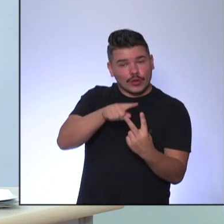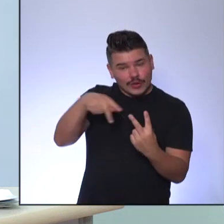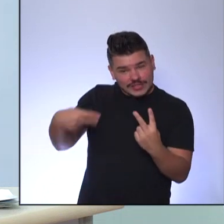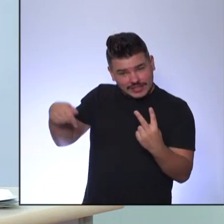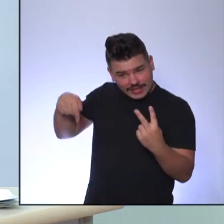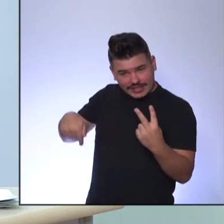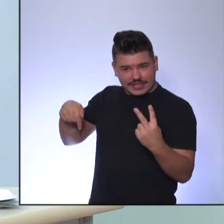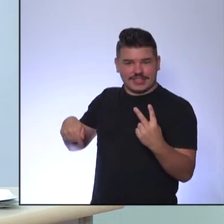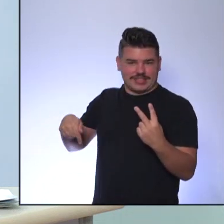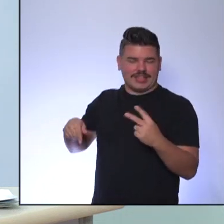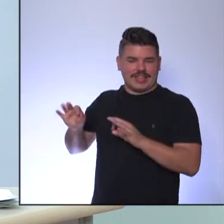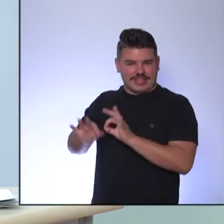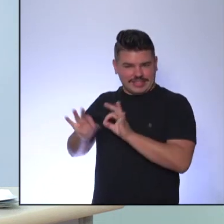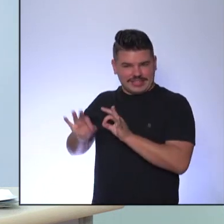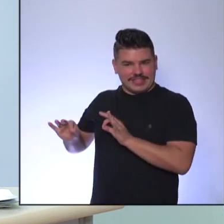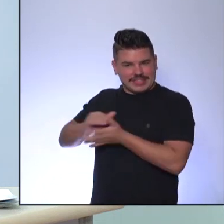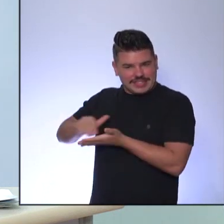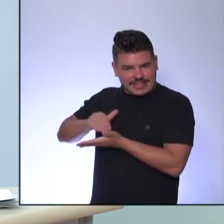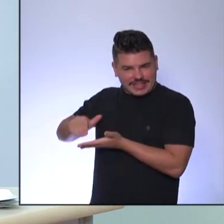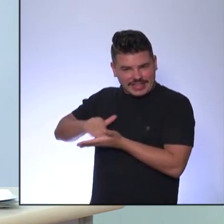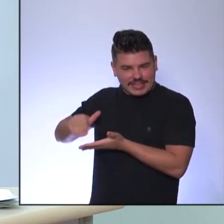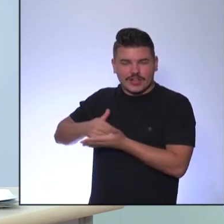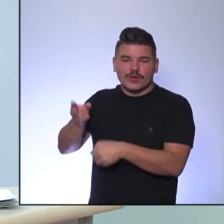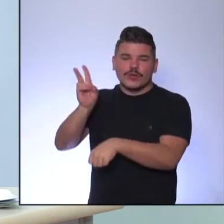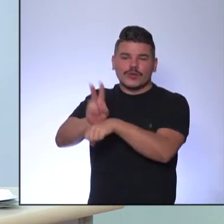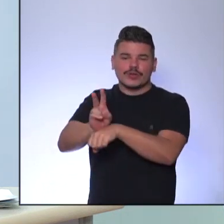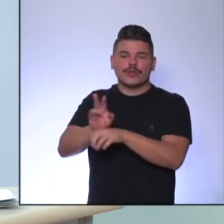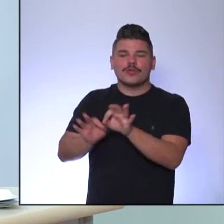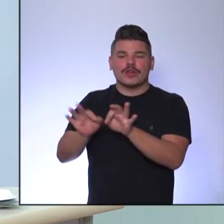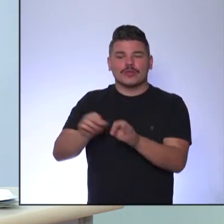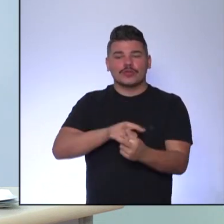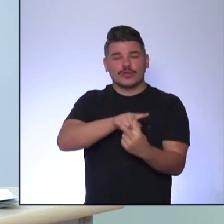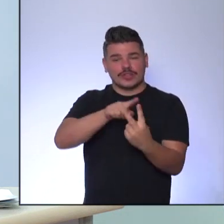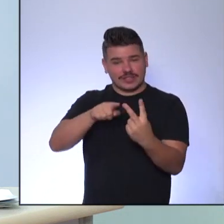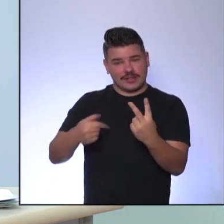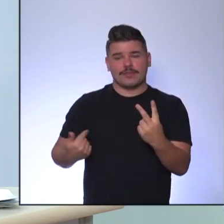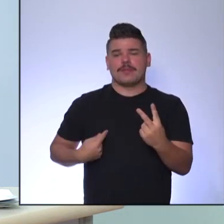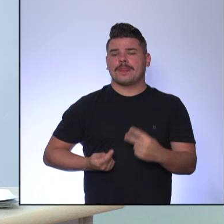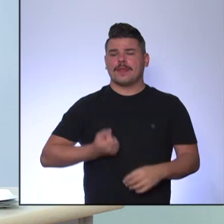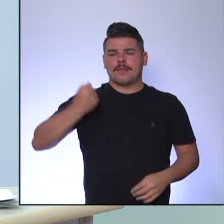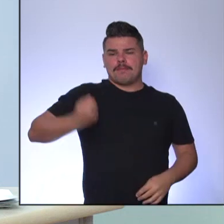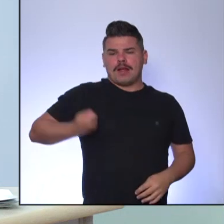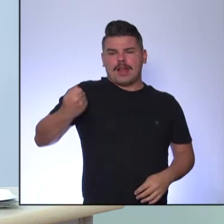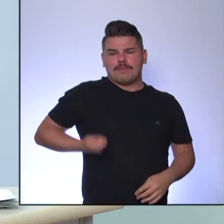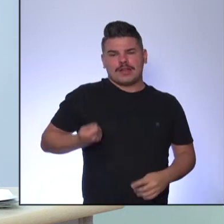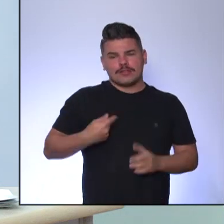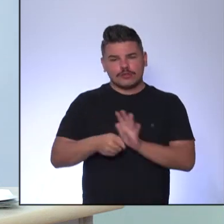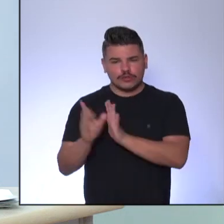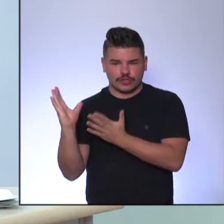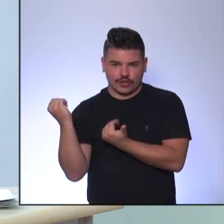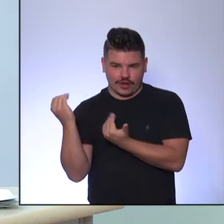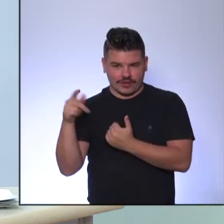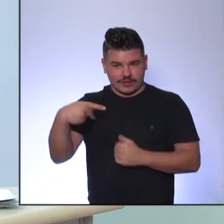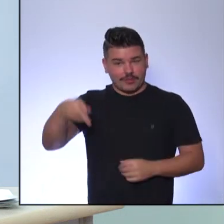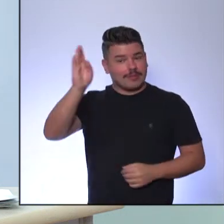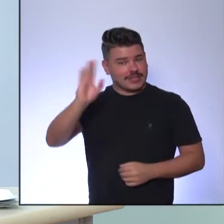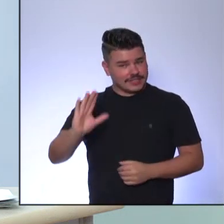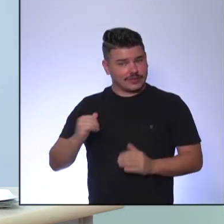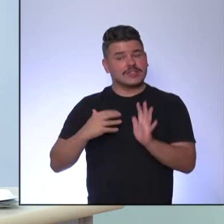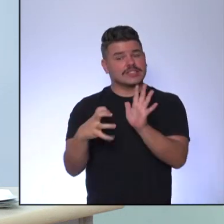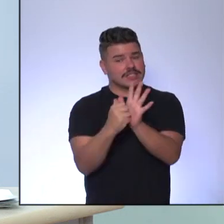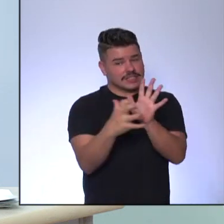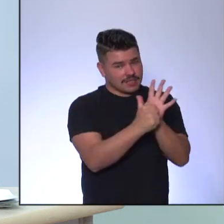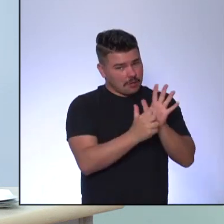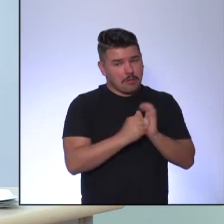secretaria. Um programa deles é chamado Parlamento Jovem Brasileiro, que está com as inscrições abertas, tá? Então,